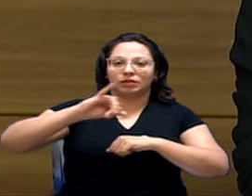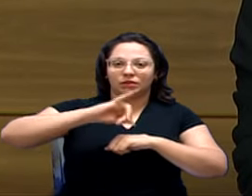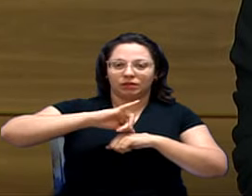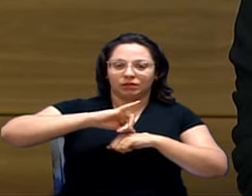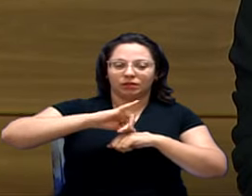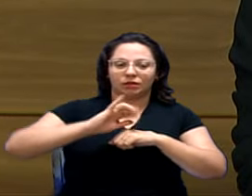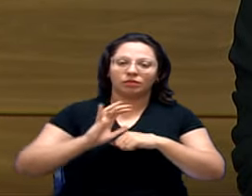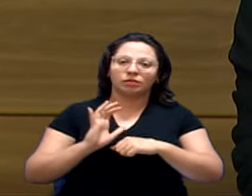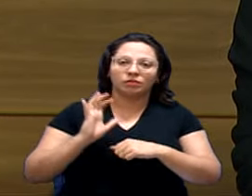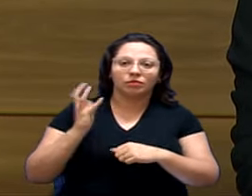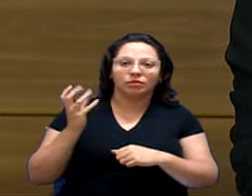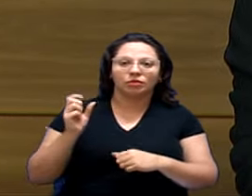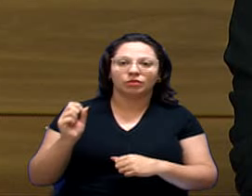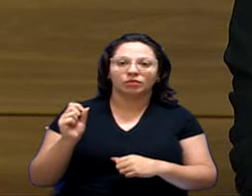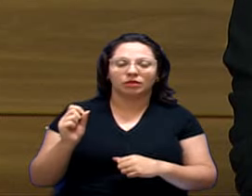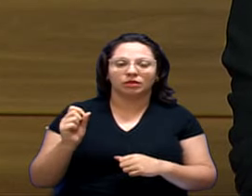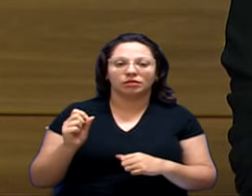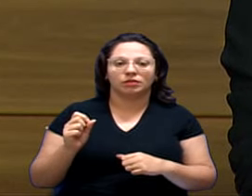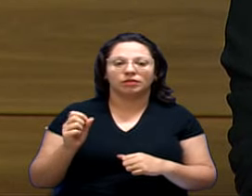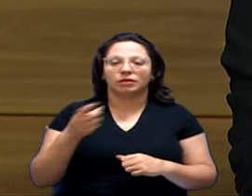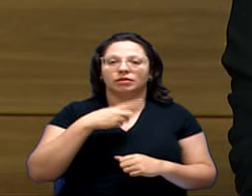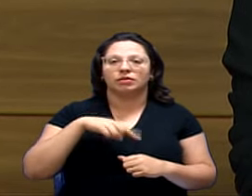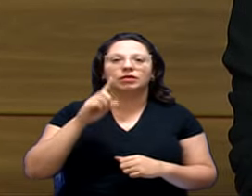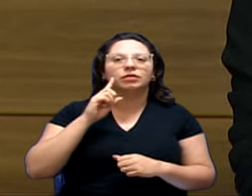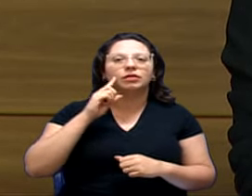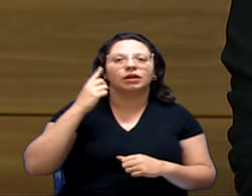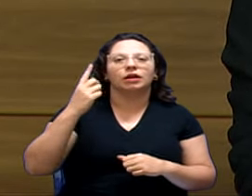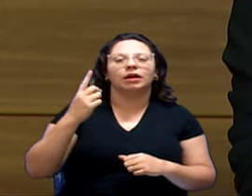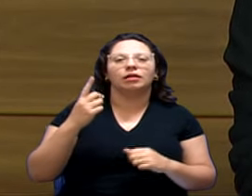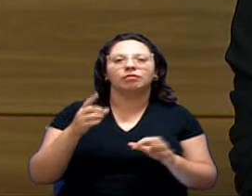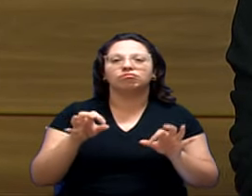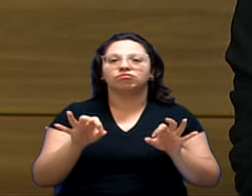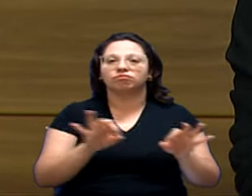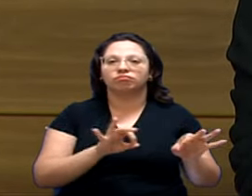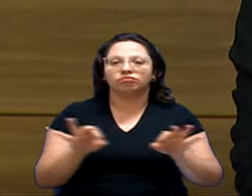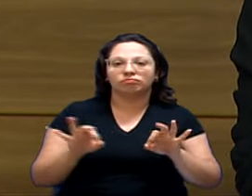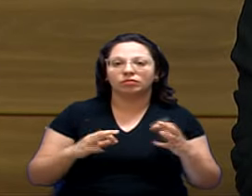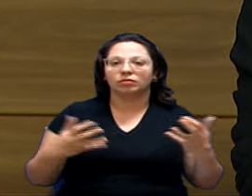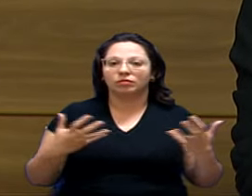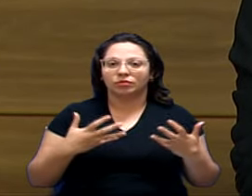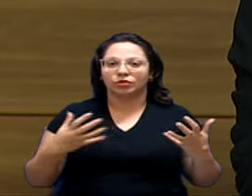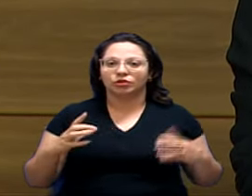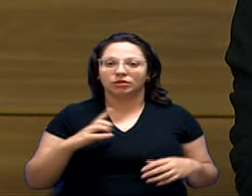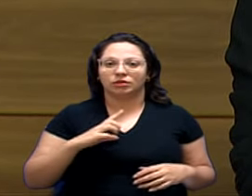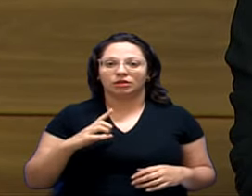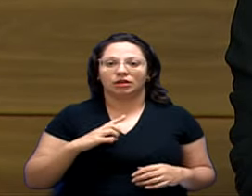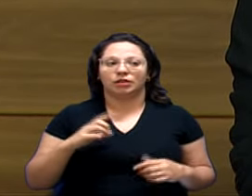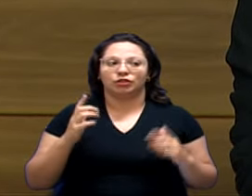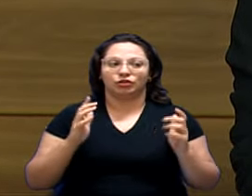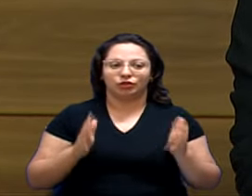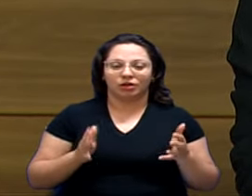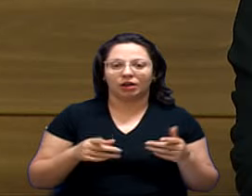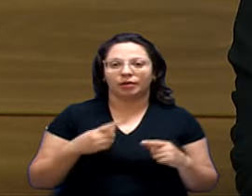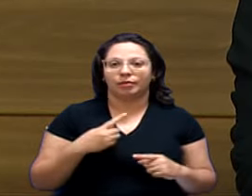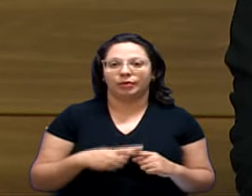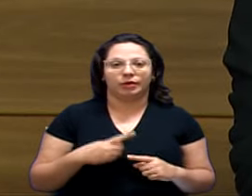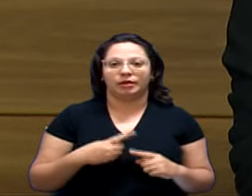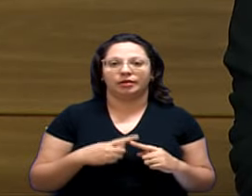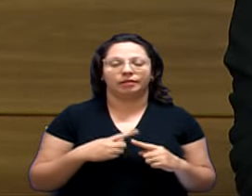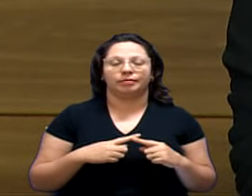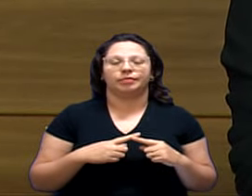acontece a ideia foi o quê e ajustar o que hoje já está consolidado guarilha porque assim